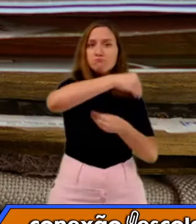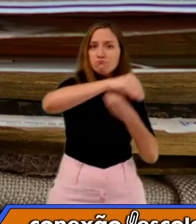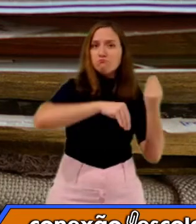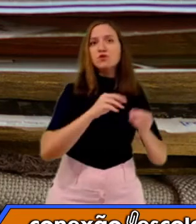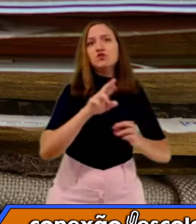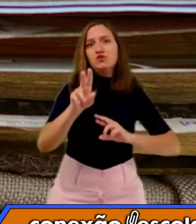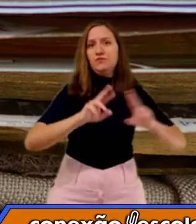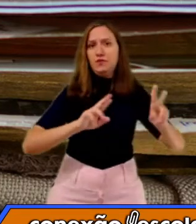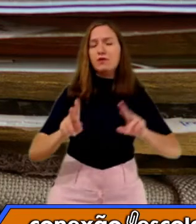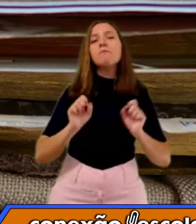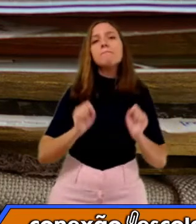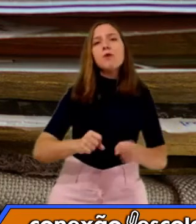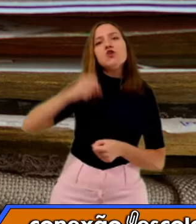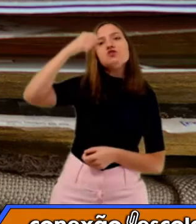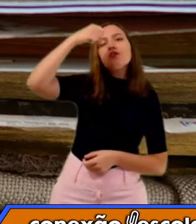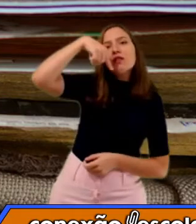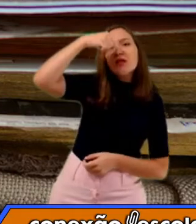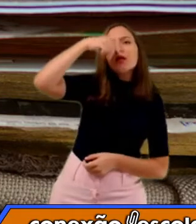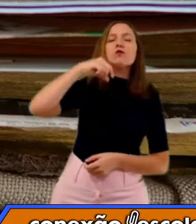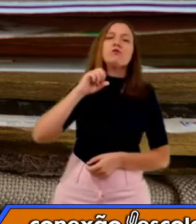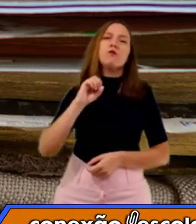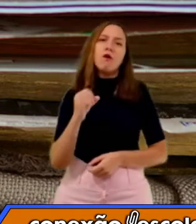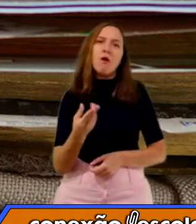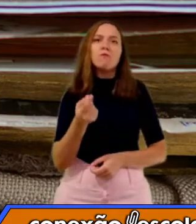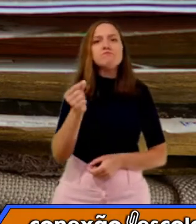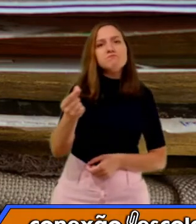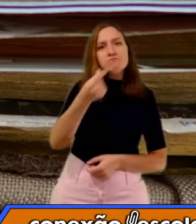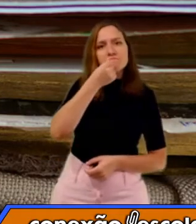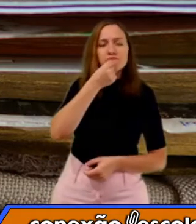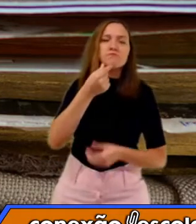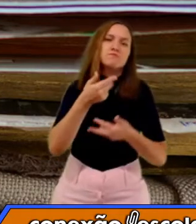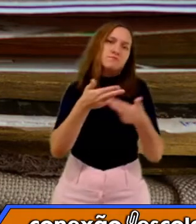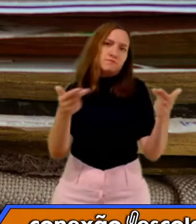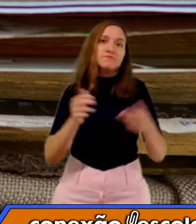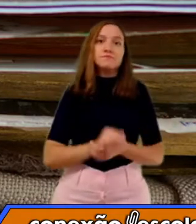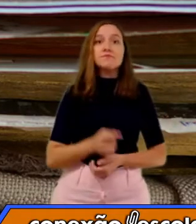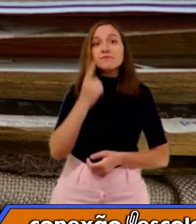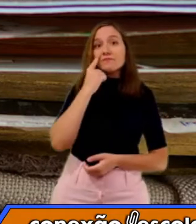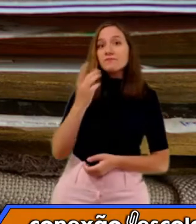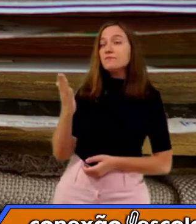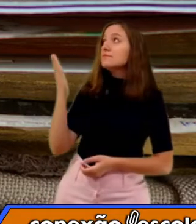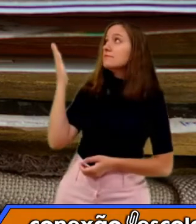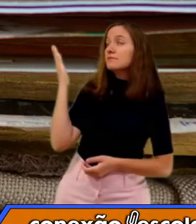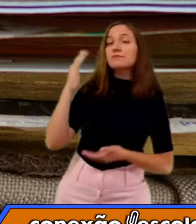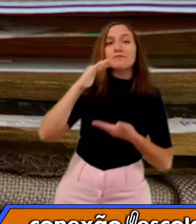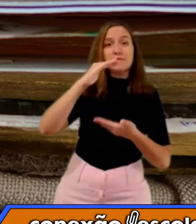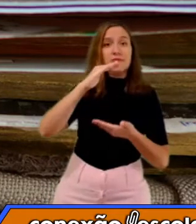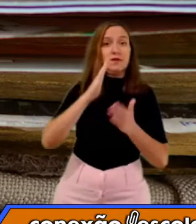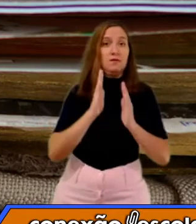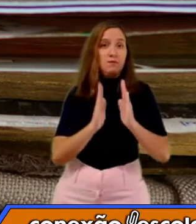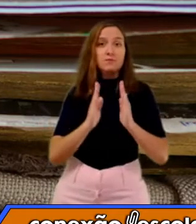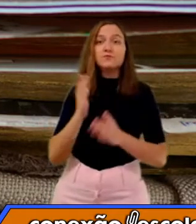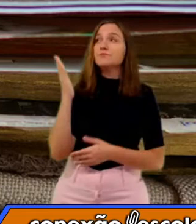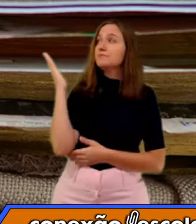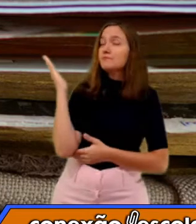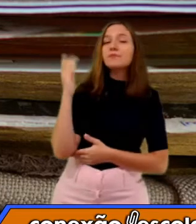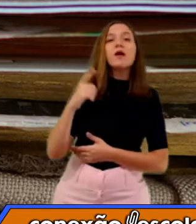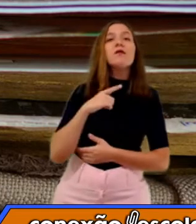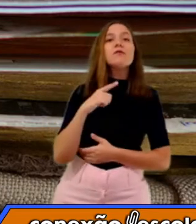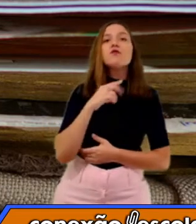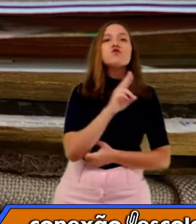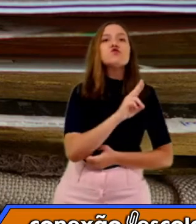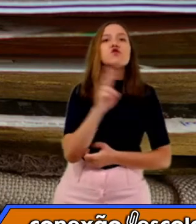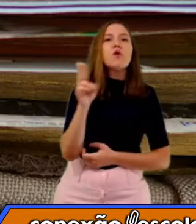ou líquido. Vamos observar essa caixa de medicamento. A caixa de medicamento, ela nos mostra o nome